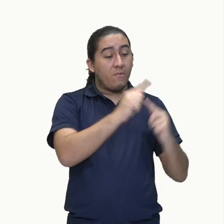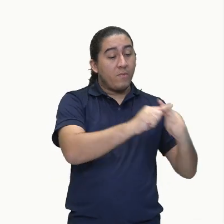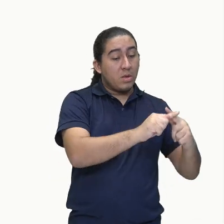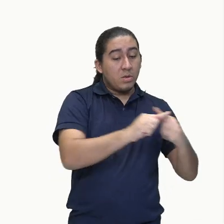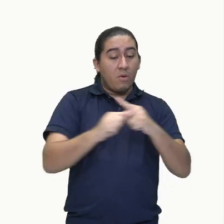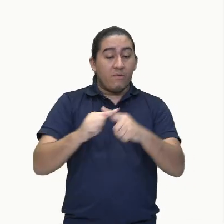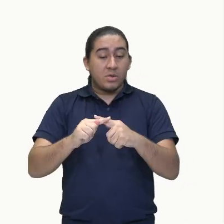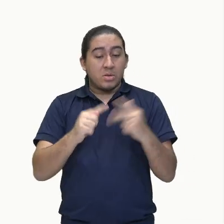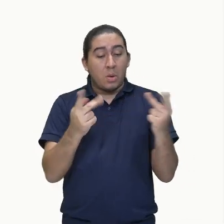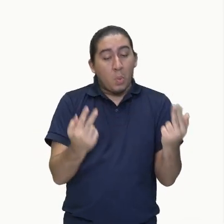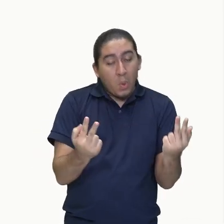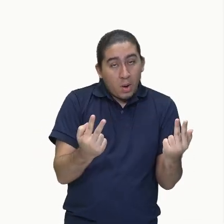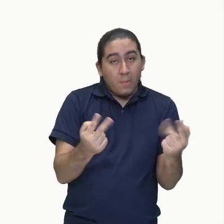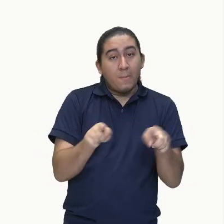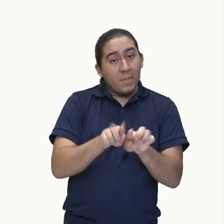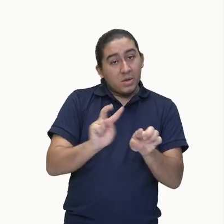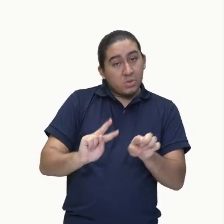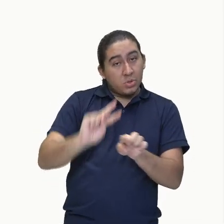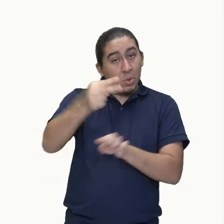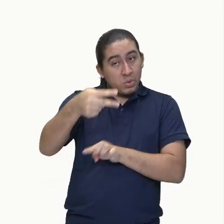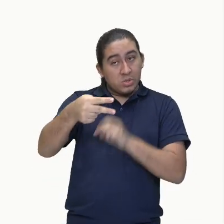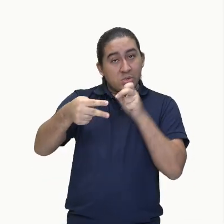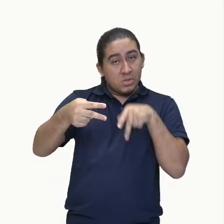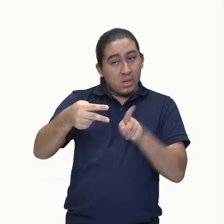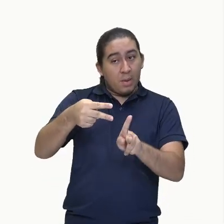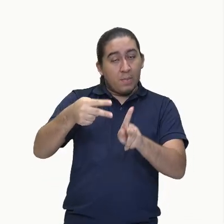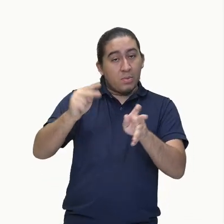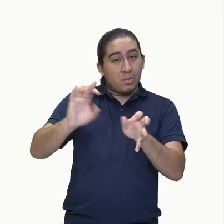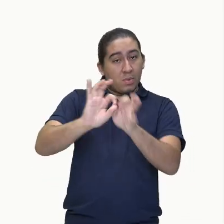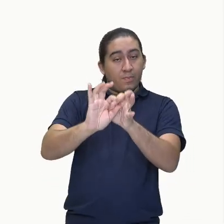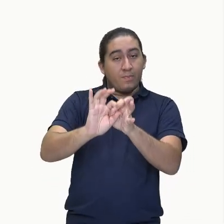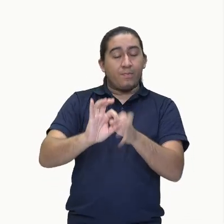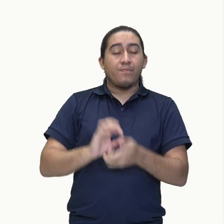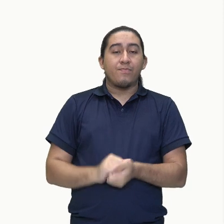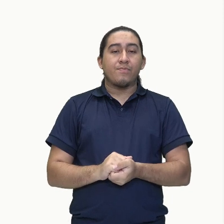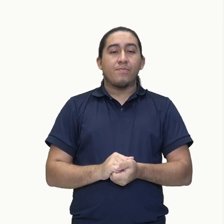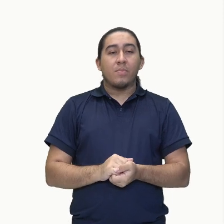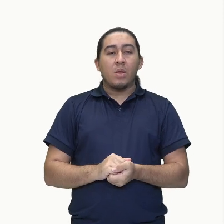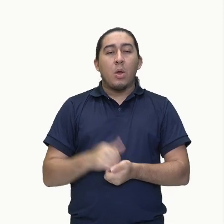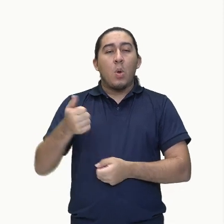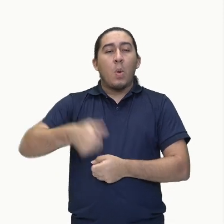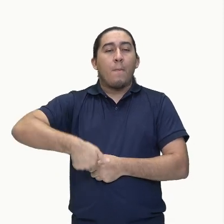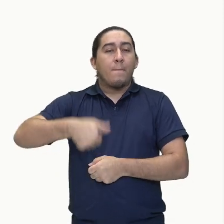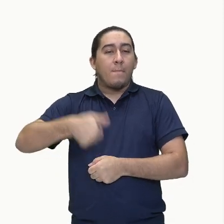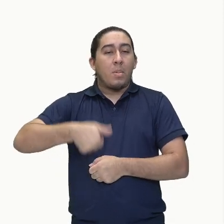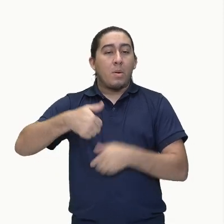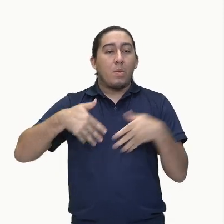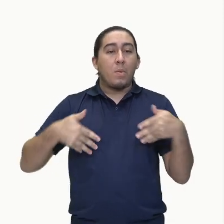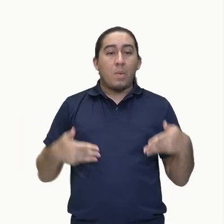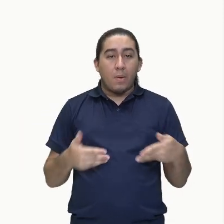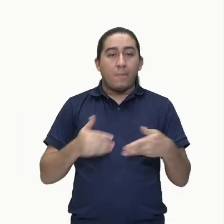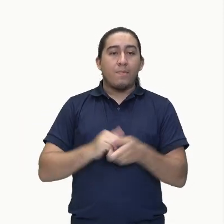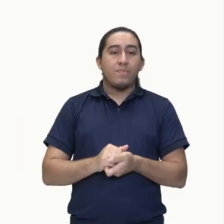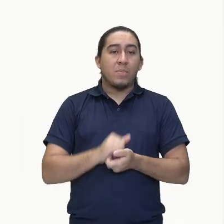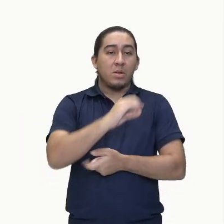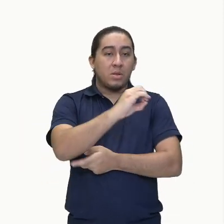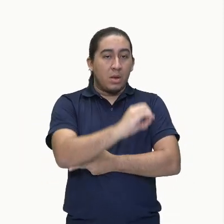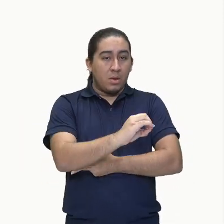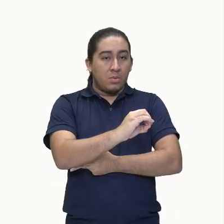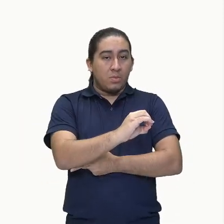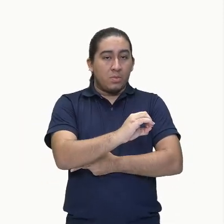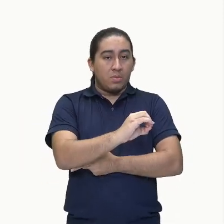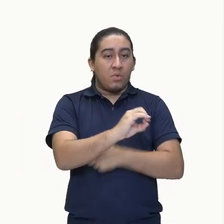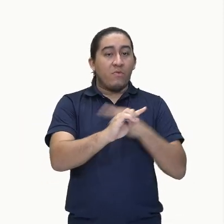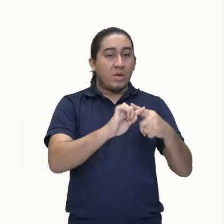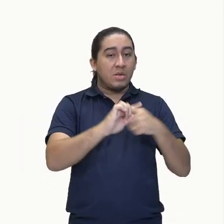Ok, vamos aqui ver alguns exemplos. Então, o nosso primeiro quadrado perfeito vai ser o 0. 0